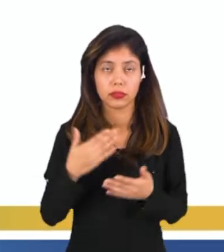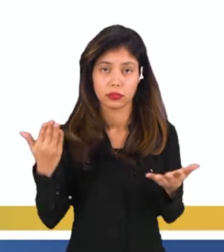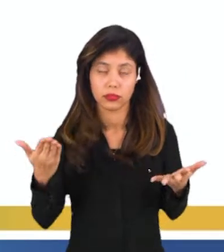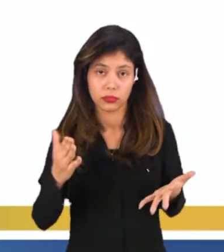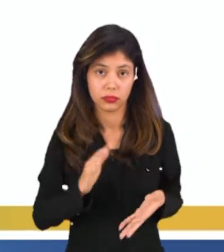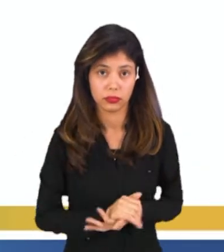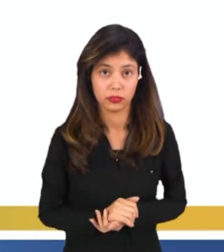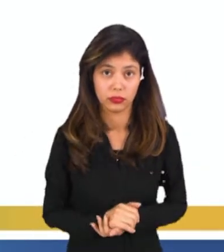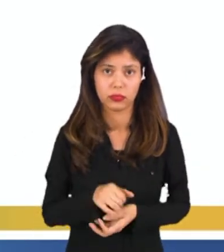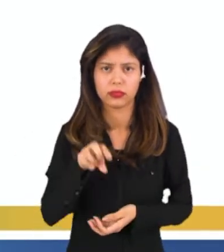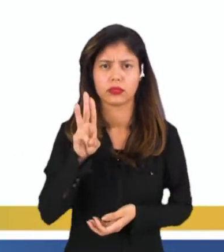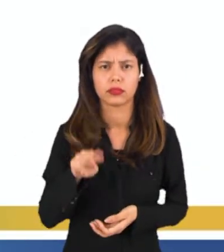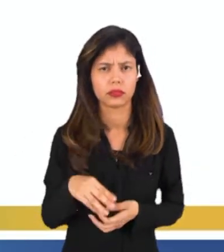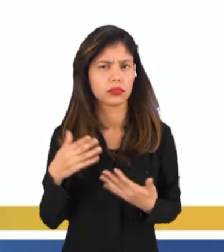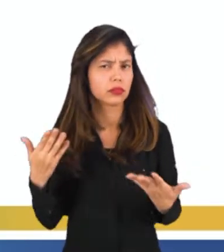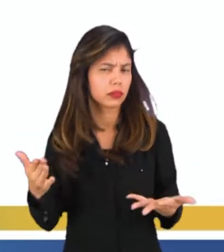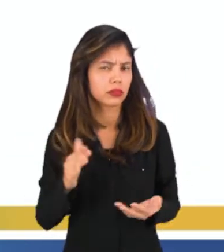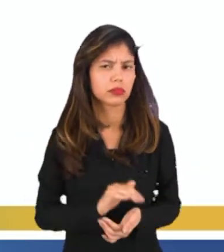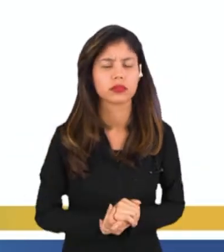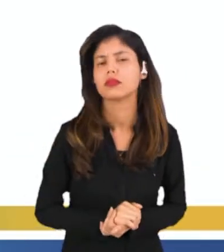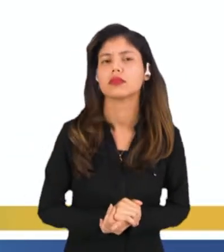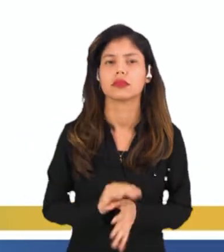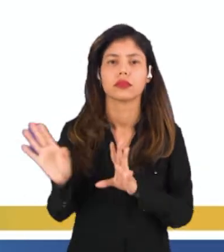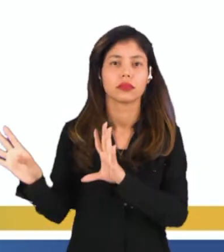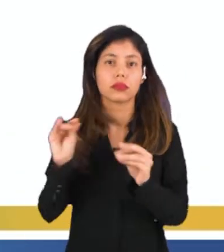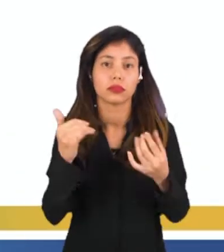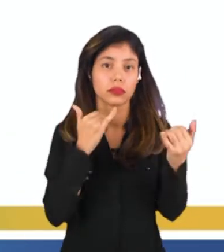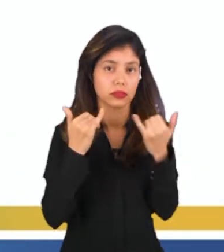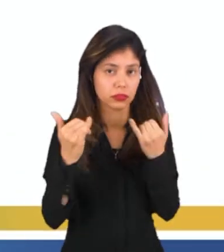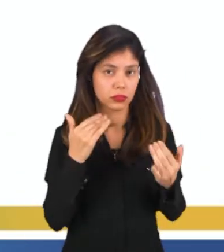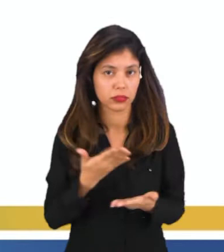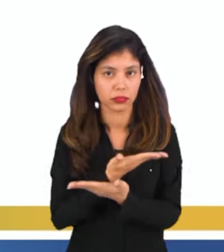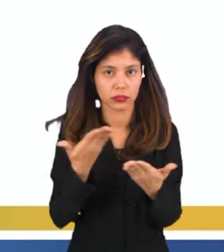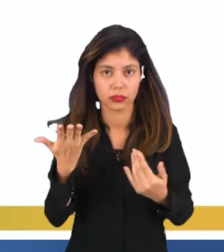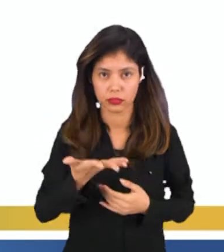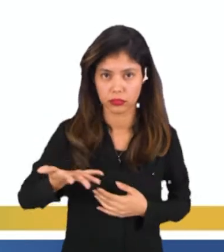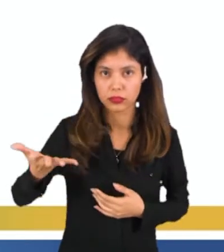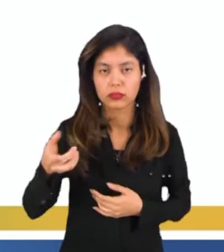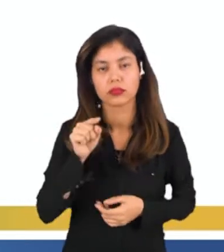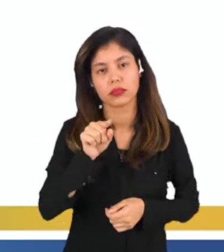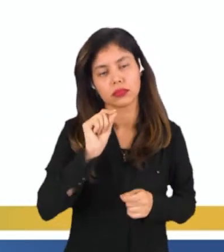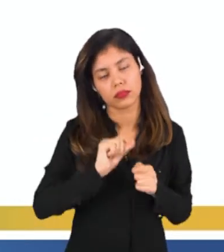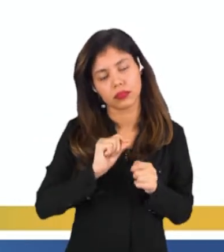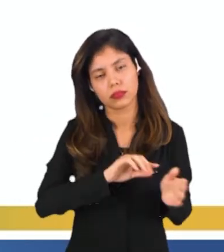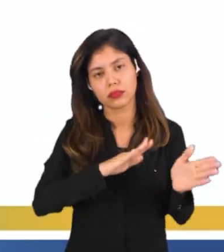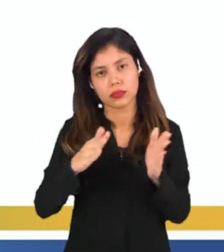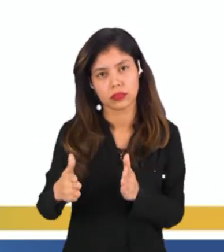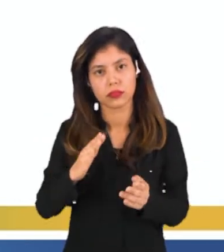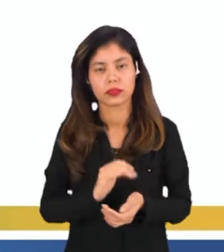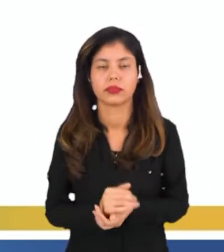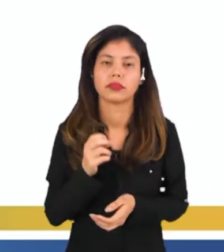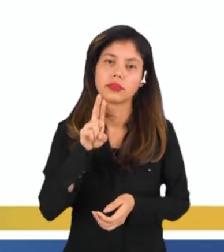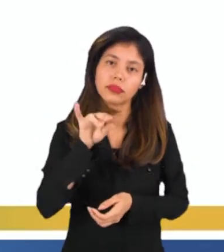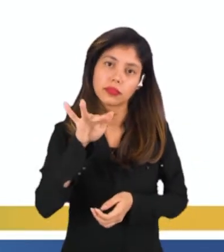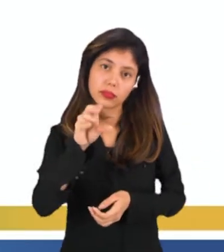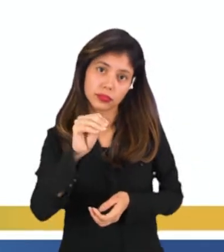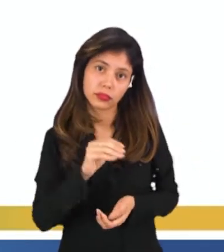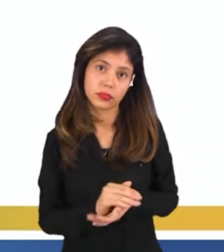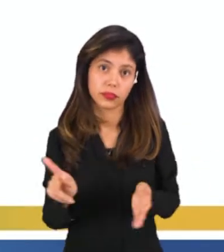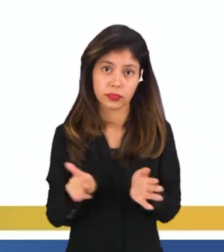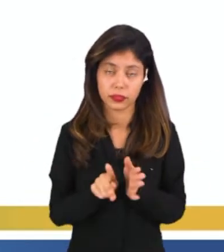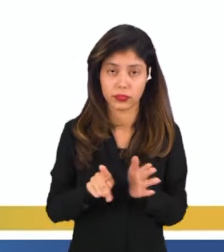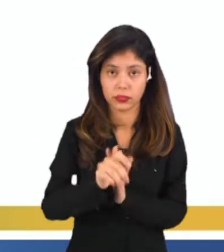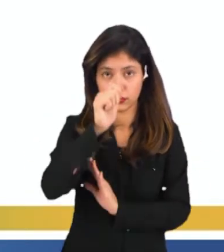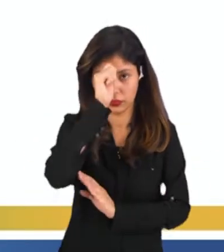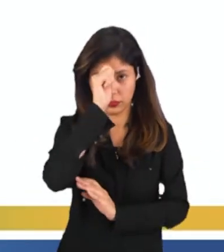Então, gente, quem é Pablo Neruda? Trouxe umas informações básicas que fazem parte da biografia desse autor,